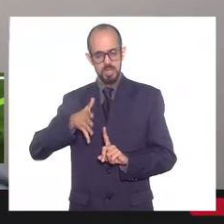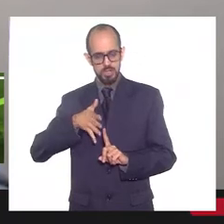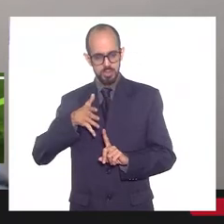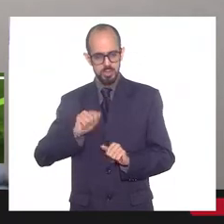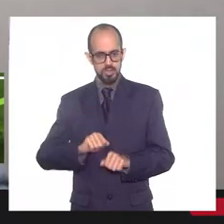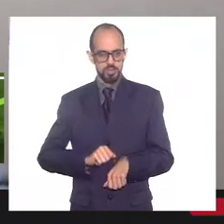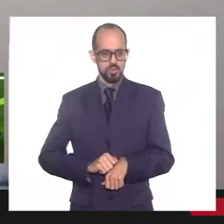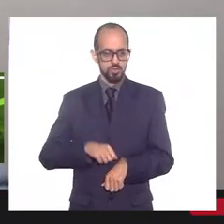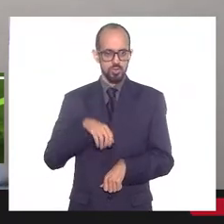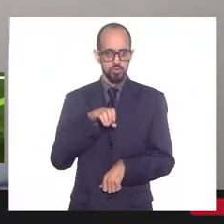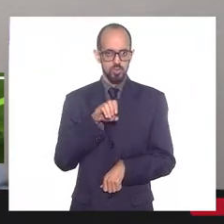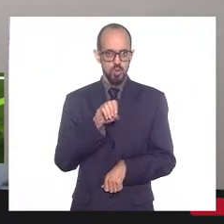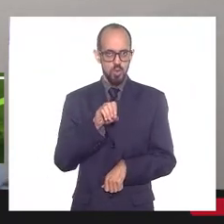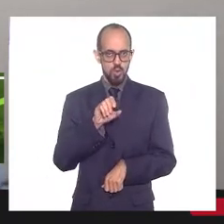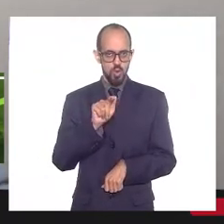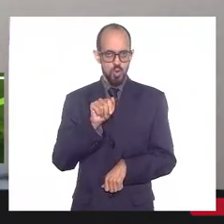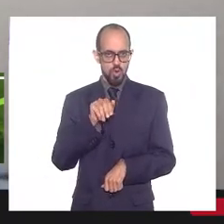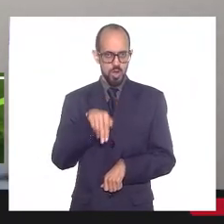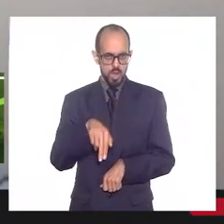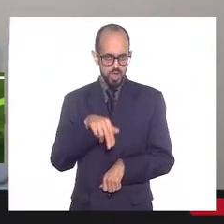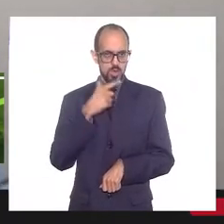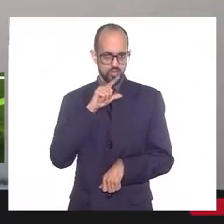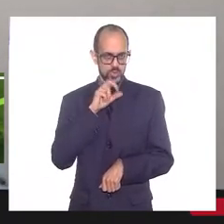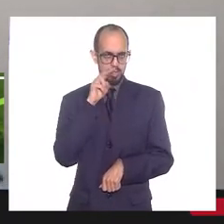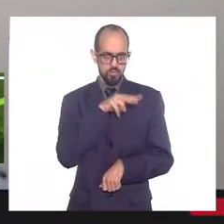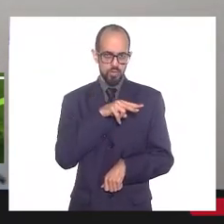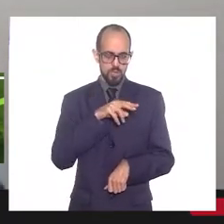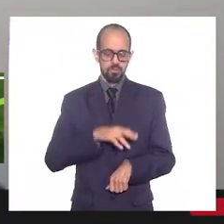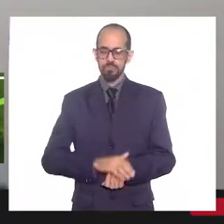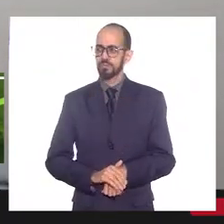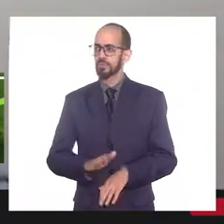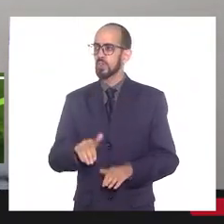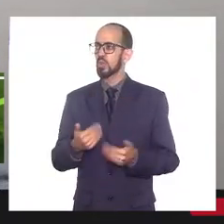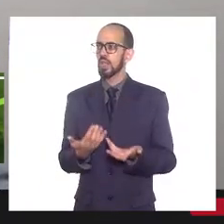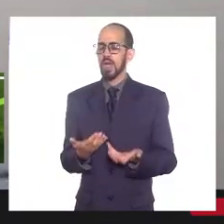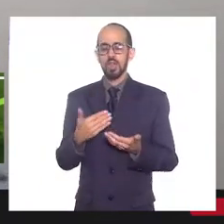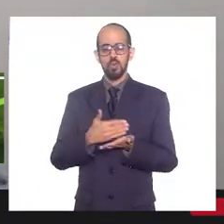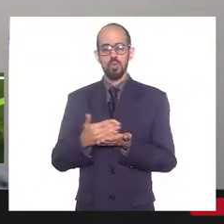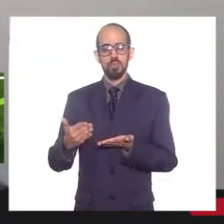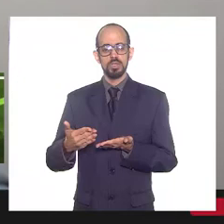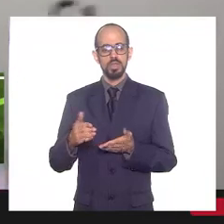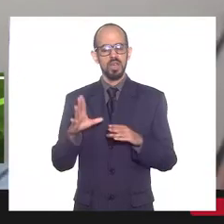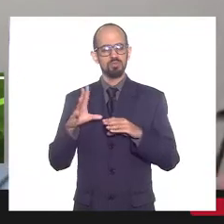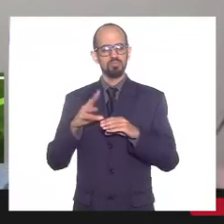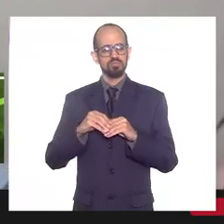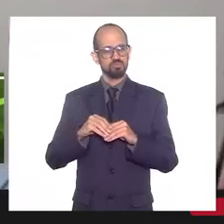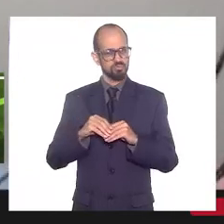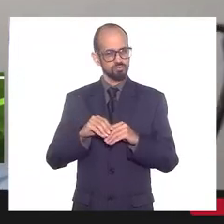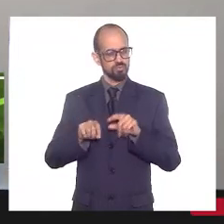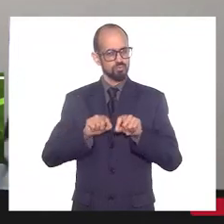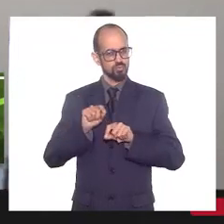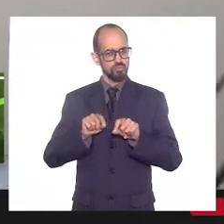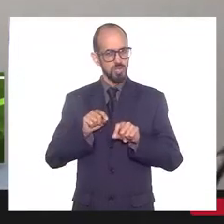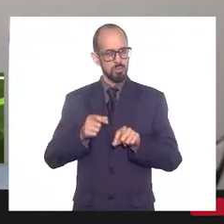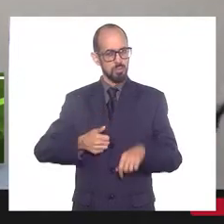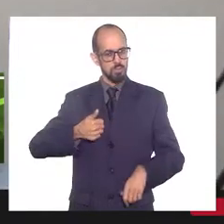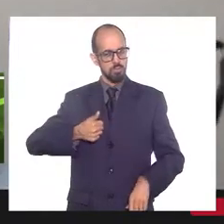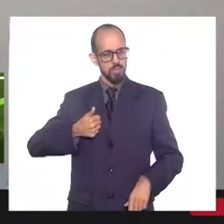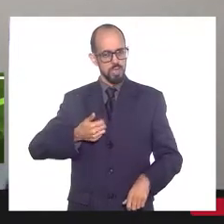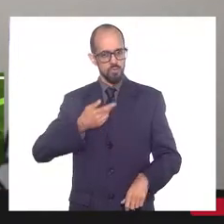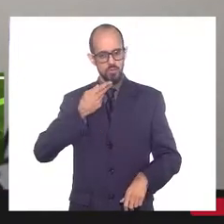do Jaçanã é Gonçalves e eu quero iniciar com brevidade primeiro Claro